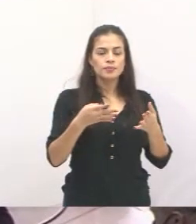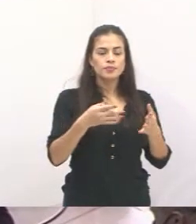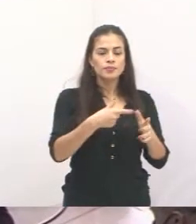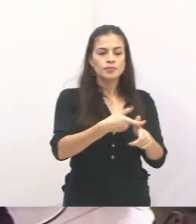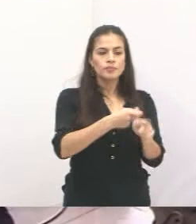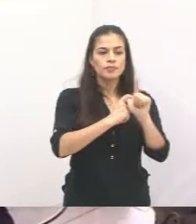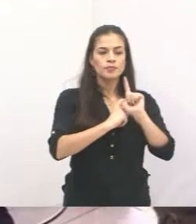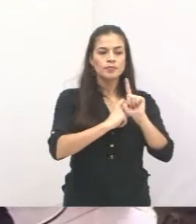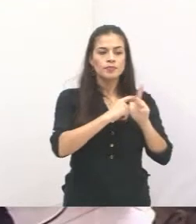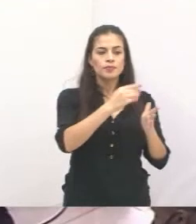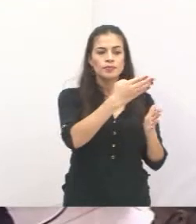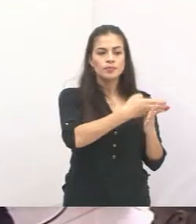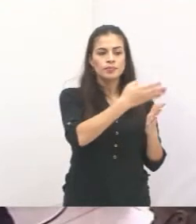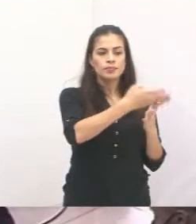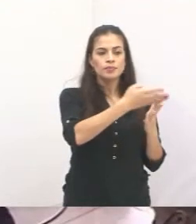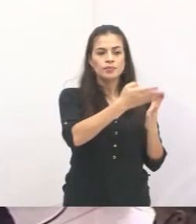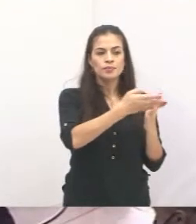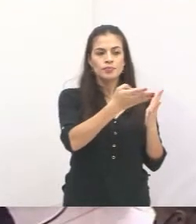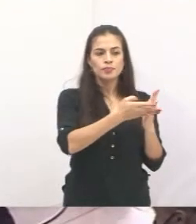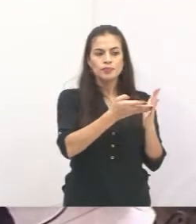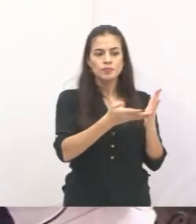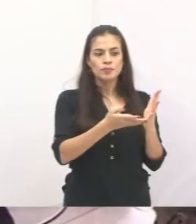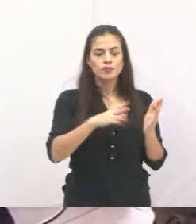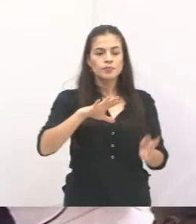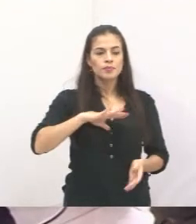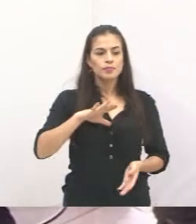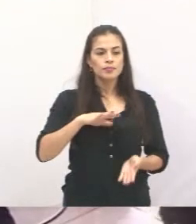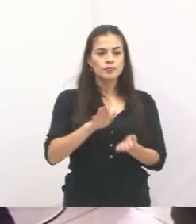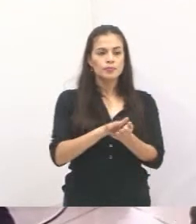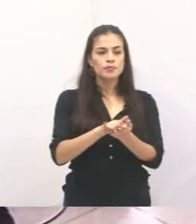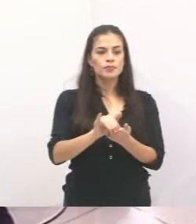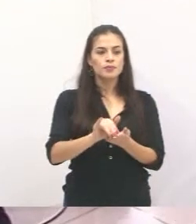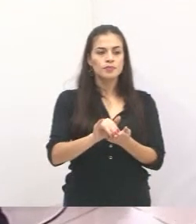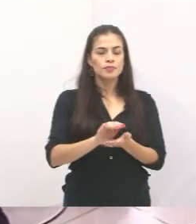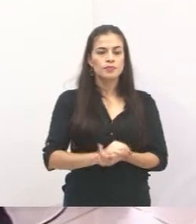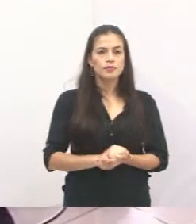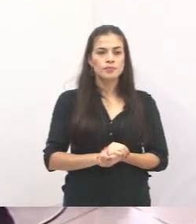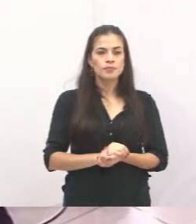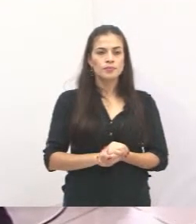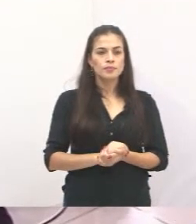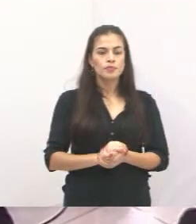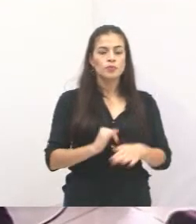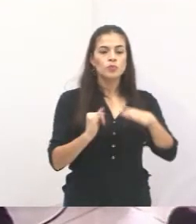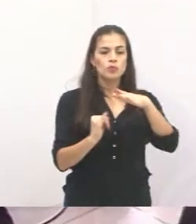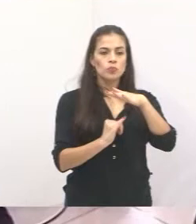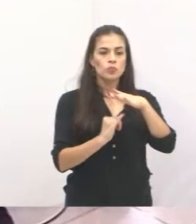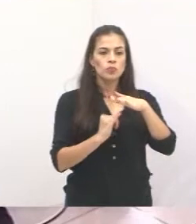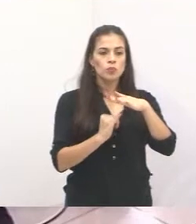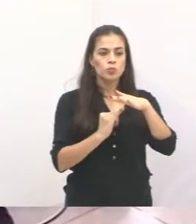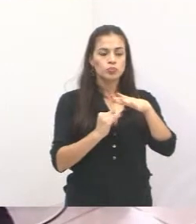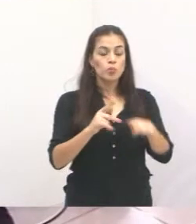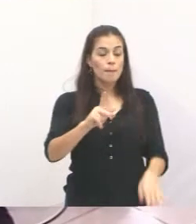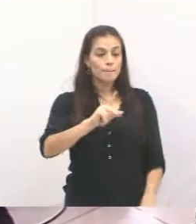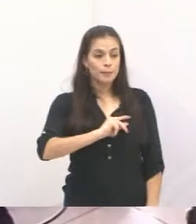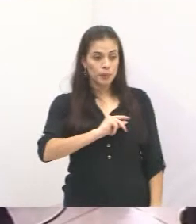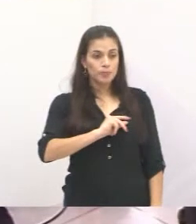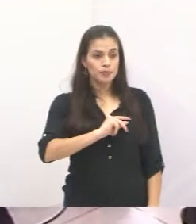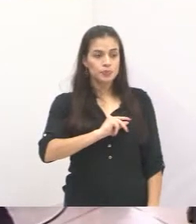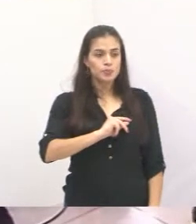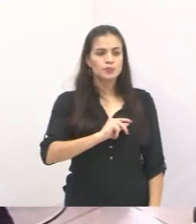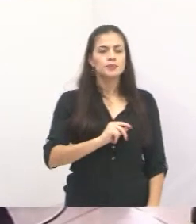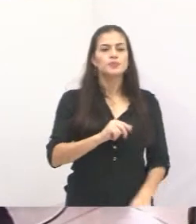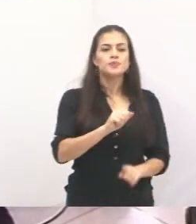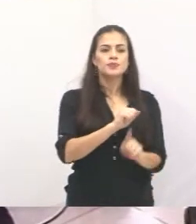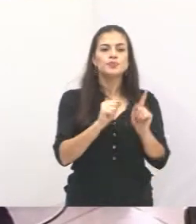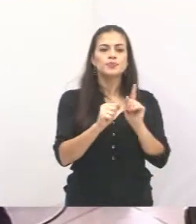reparcelamento e parcelamento dos débitos do município de Jacareí com seu regime próprio de previdência social, RPPS,